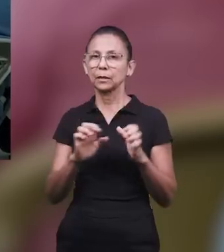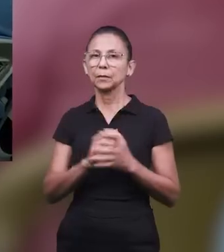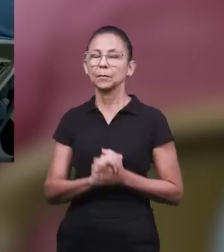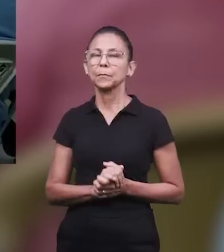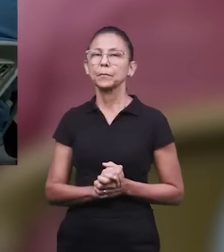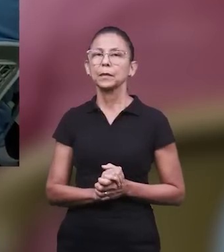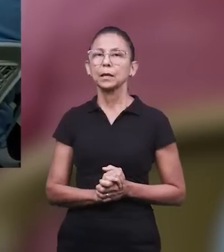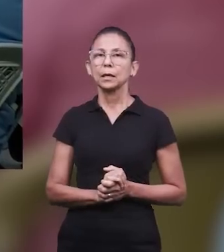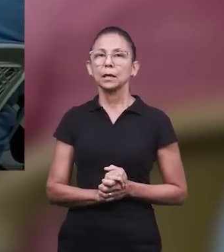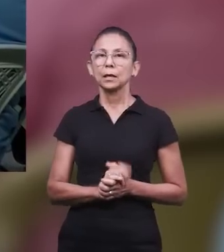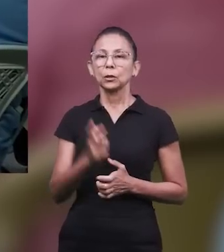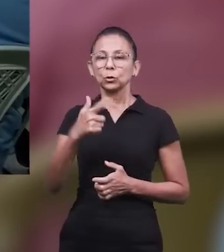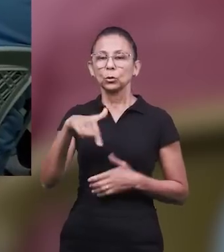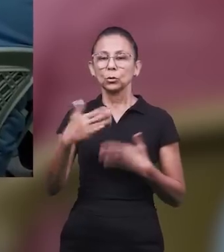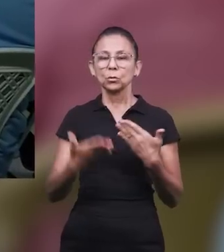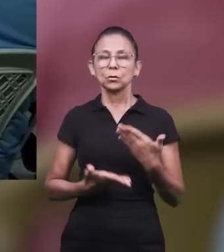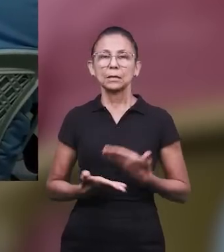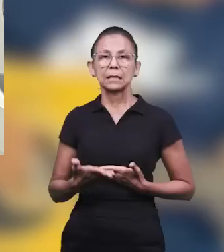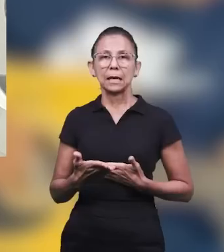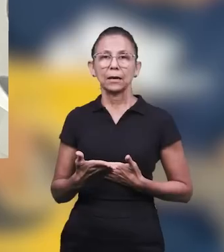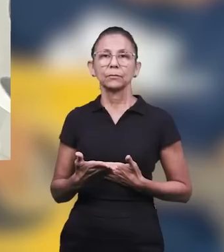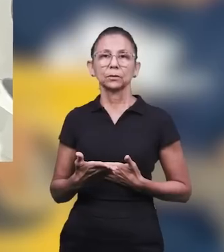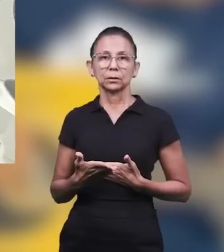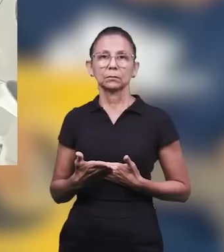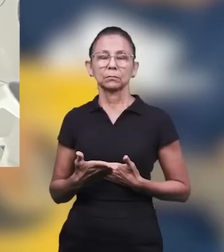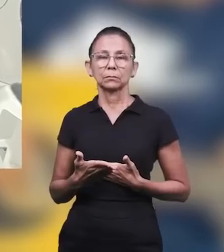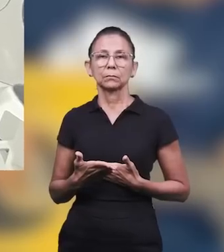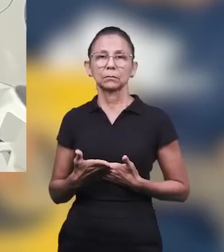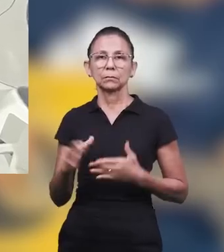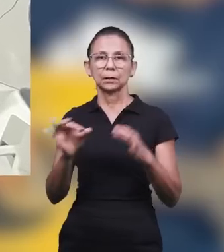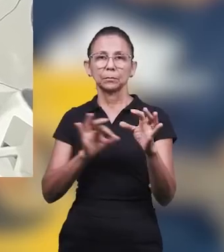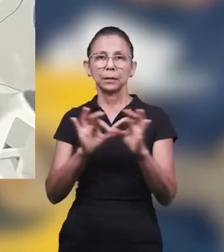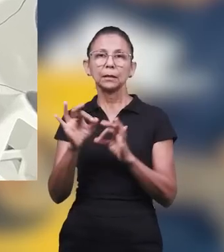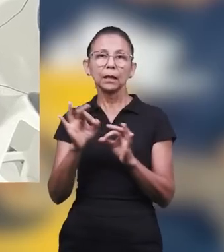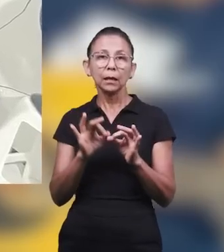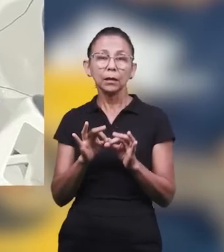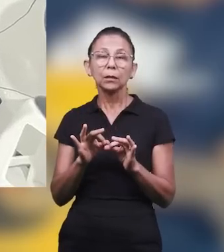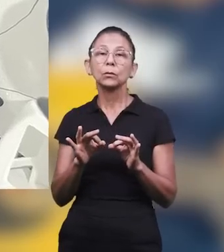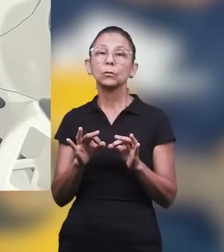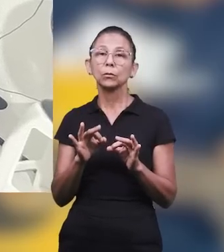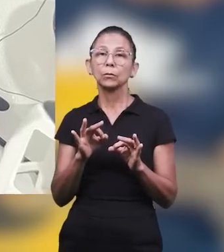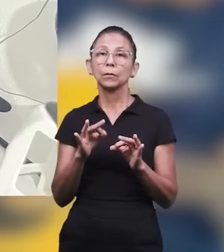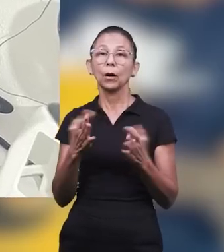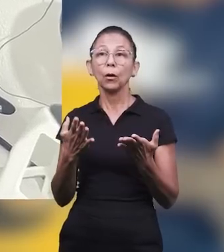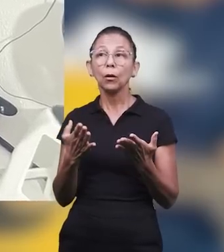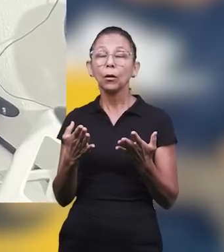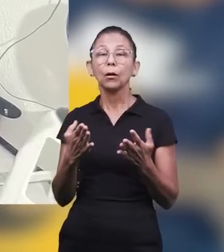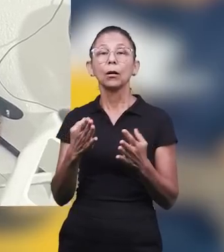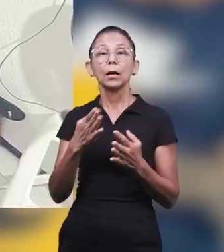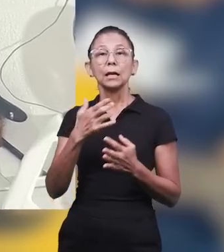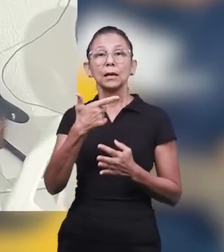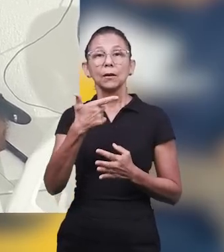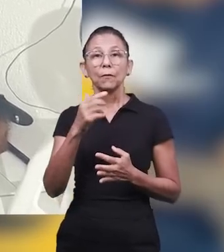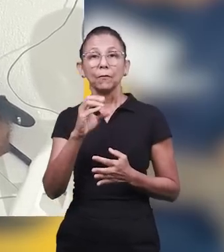do município e da ICM Granja Lisboa. Para a glória de Deus, tivemos 20 visitantes